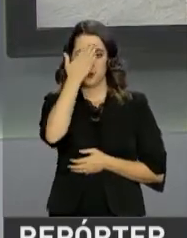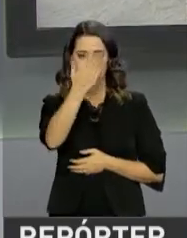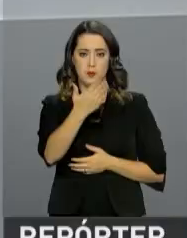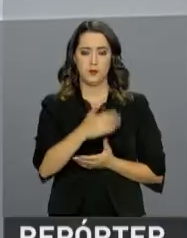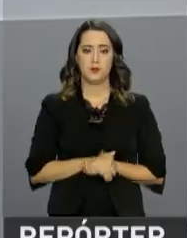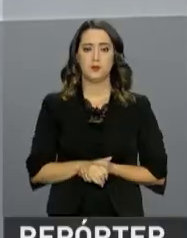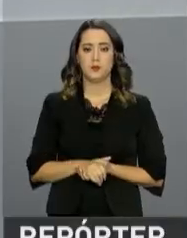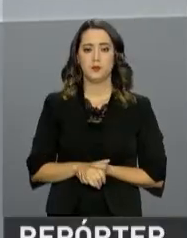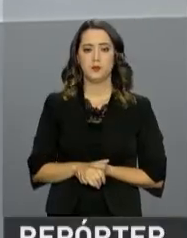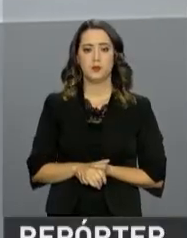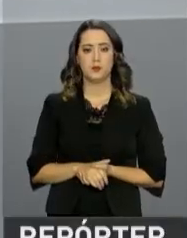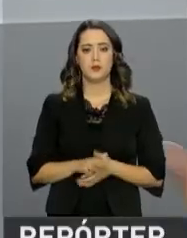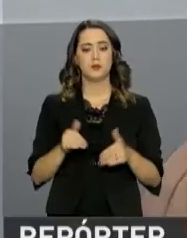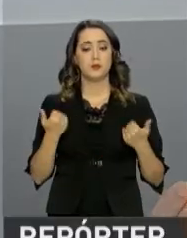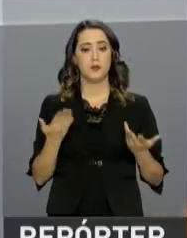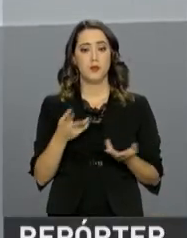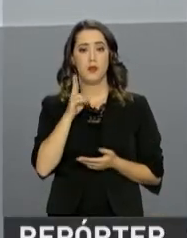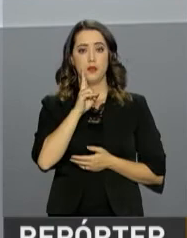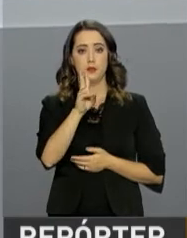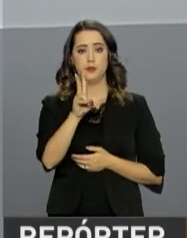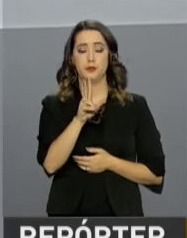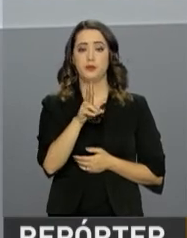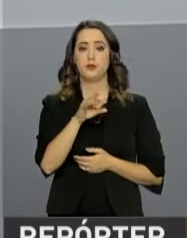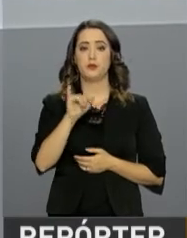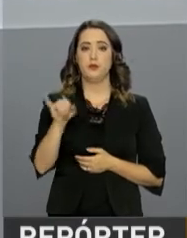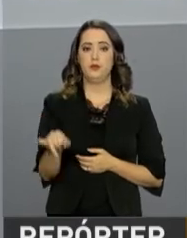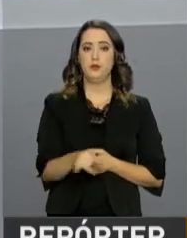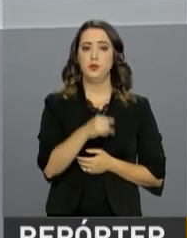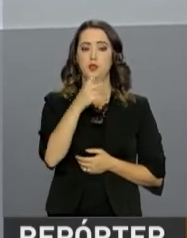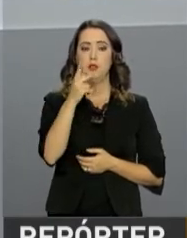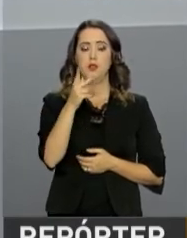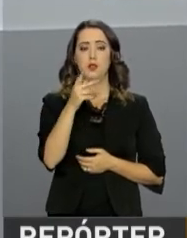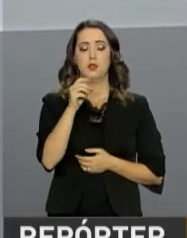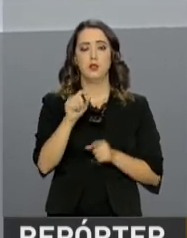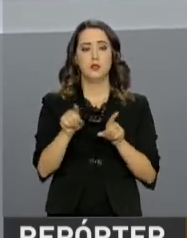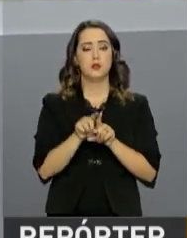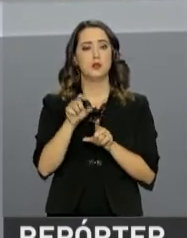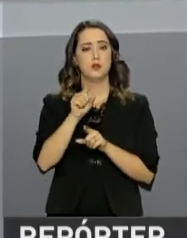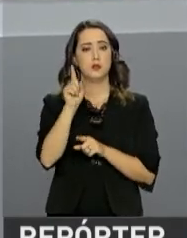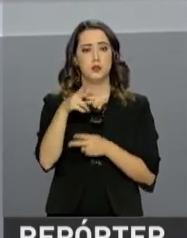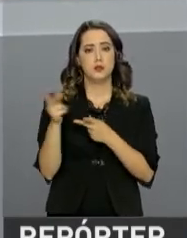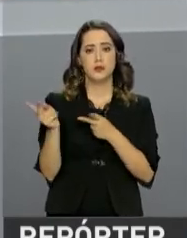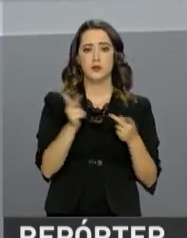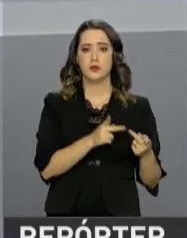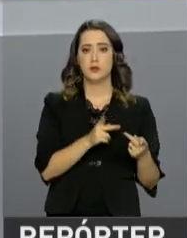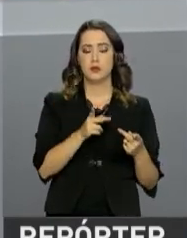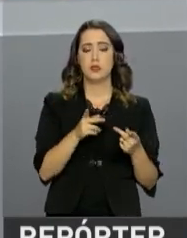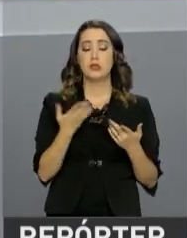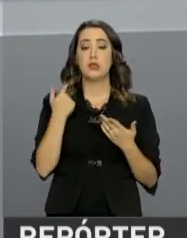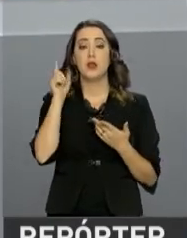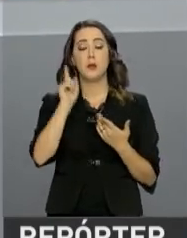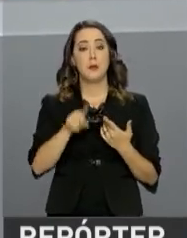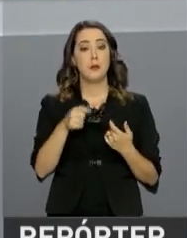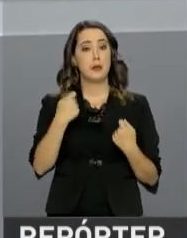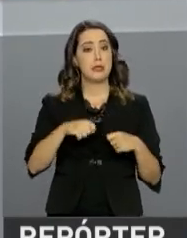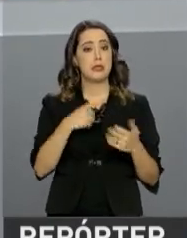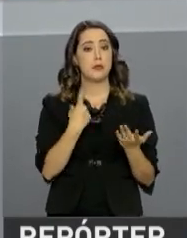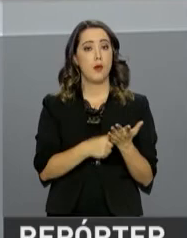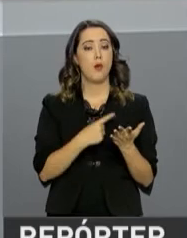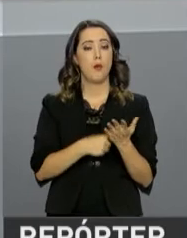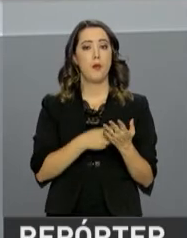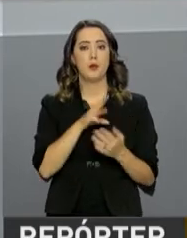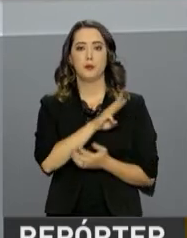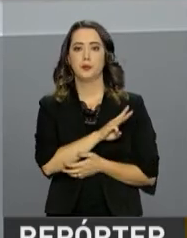trabalho e olha só reforçando que o joão pedro acabou de dizer para visitar a exposição entre a saudade ea guerra é preciso fazer o agendamento